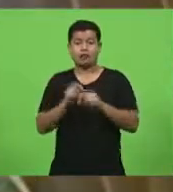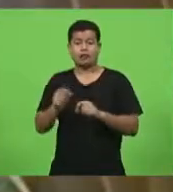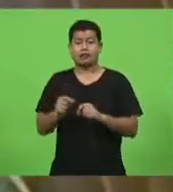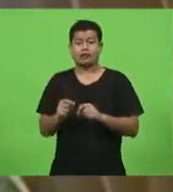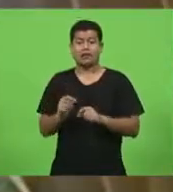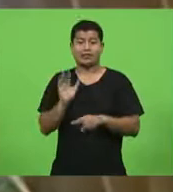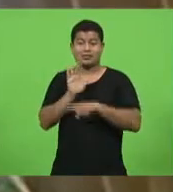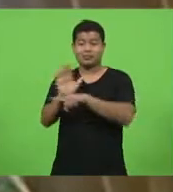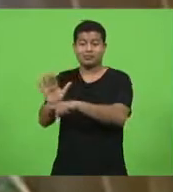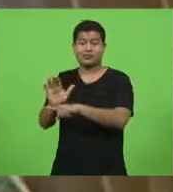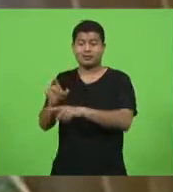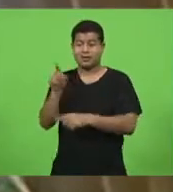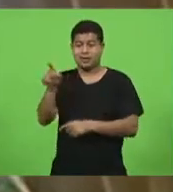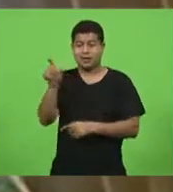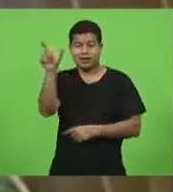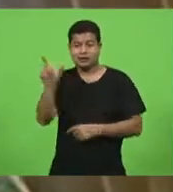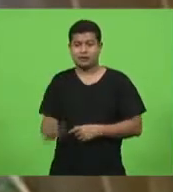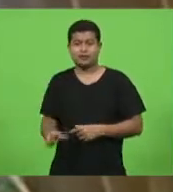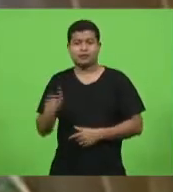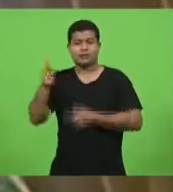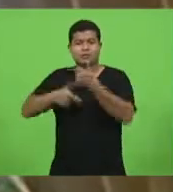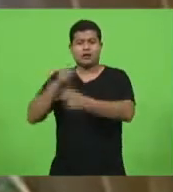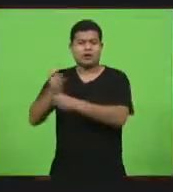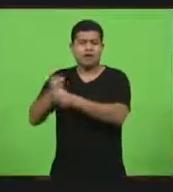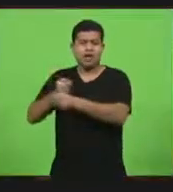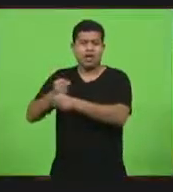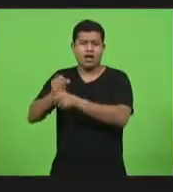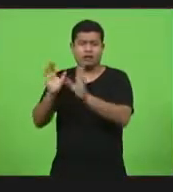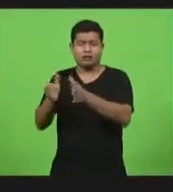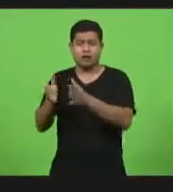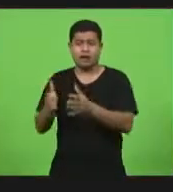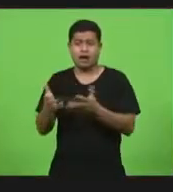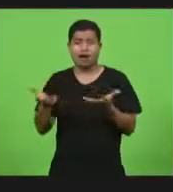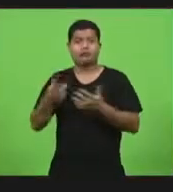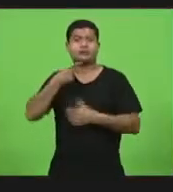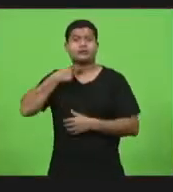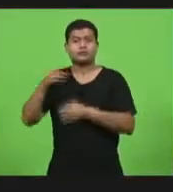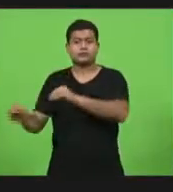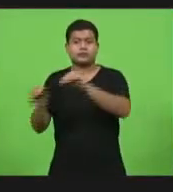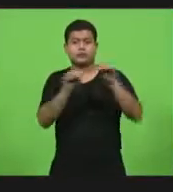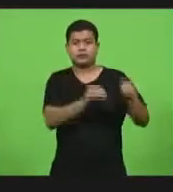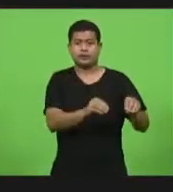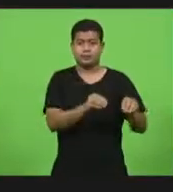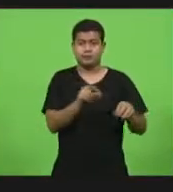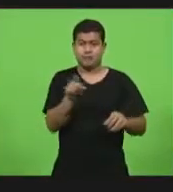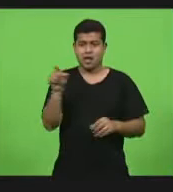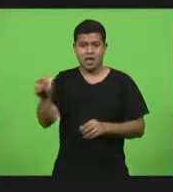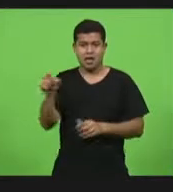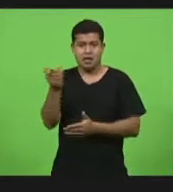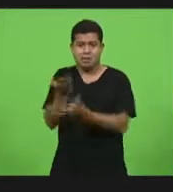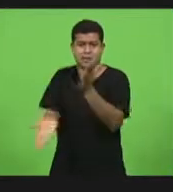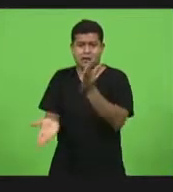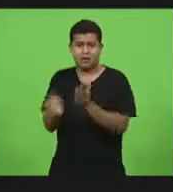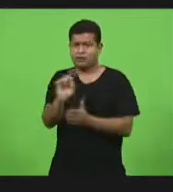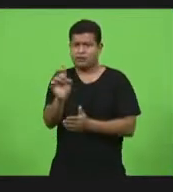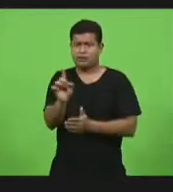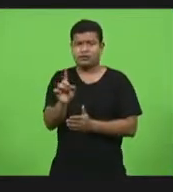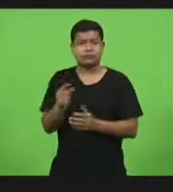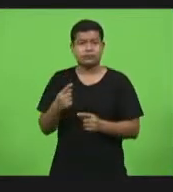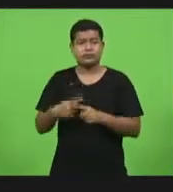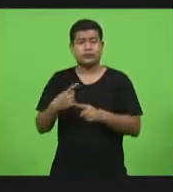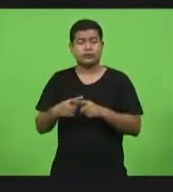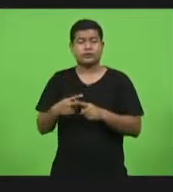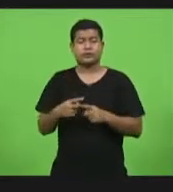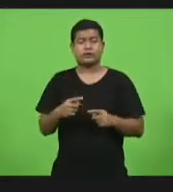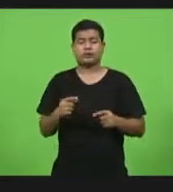que deseja transferência e ir trabalhar em outro município. Mas aquele município não vai ter uma perda, né? Ele vai ter sempre uma compensação de alguém que vai